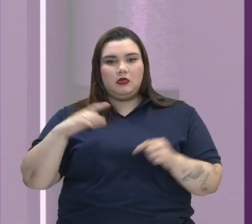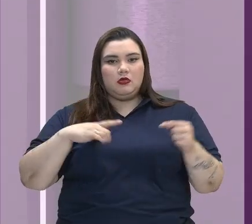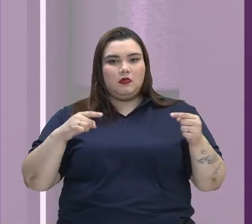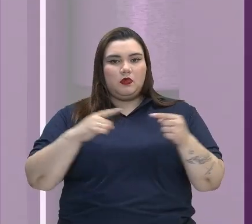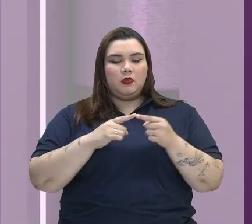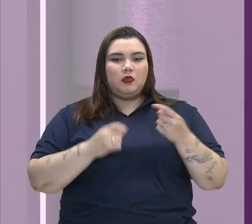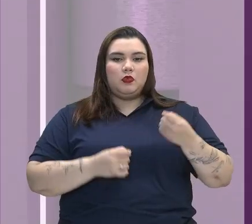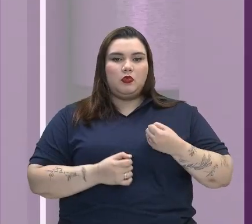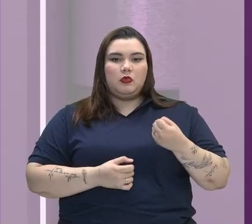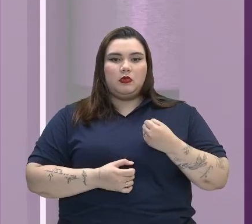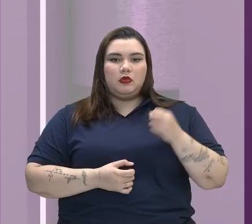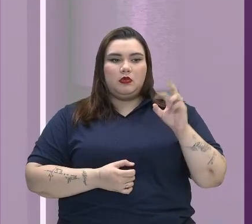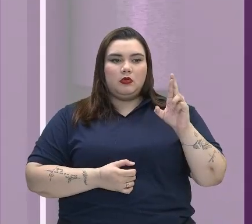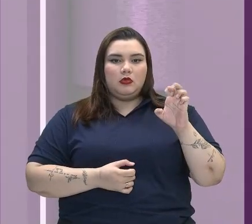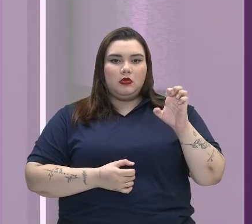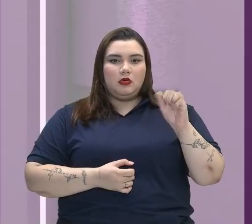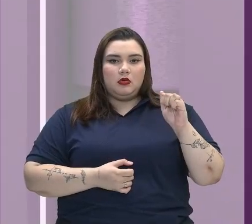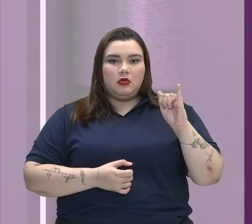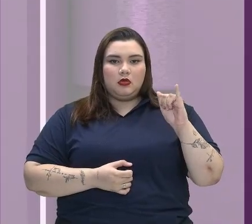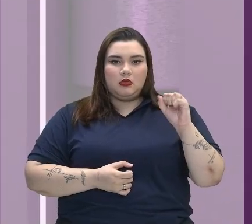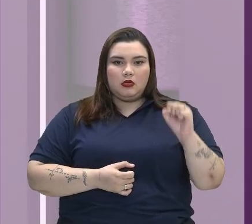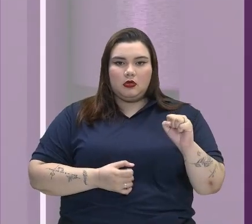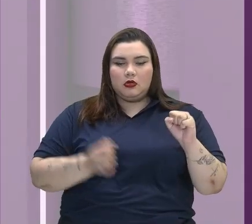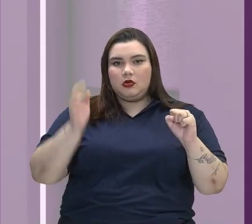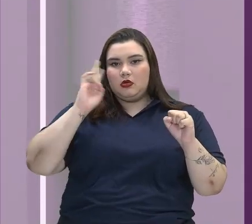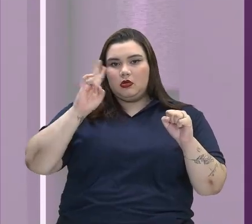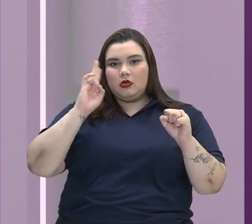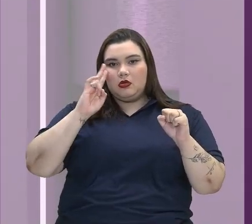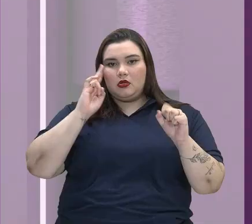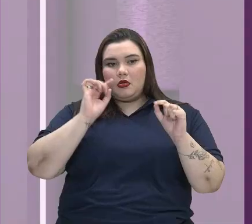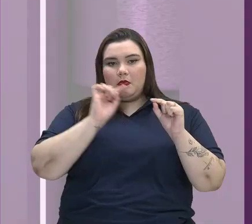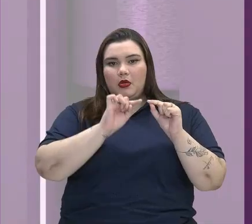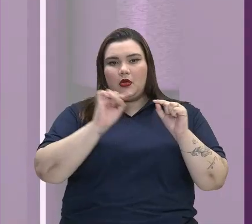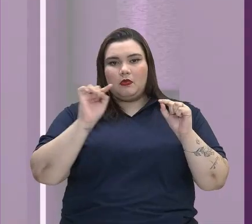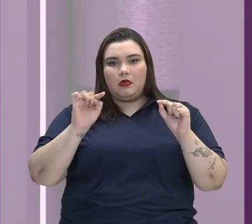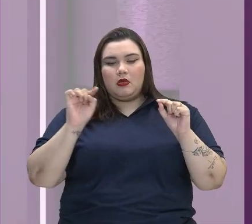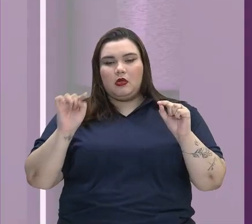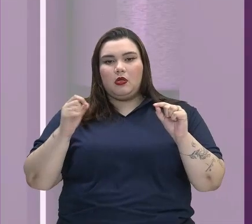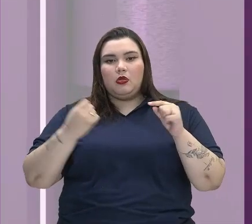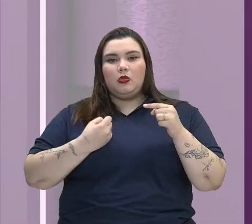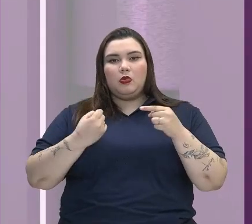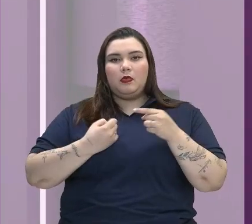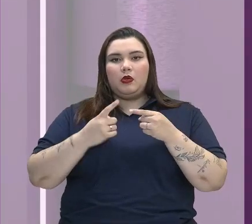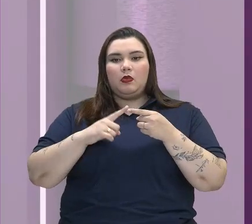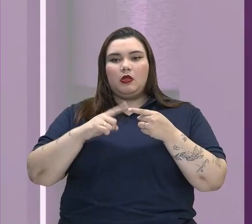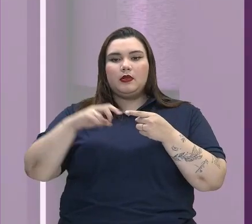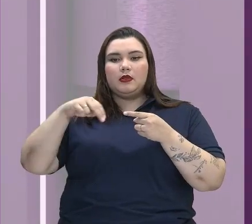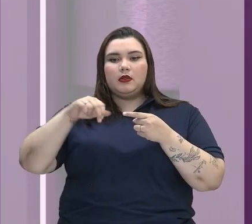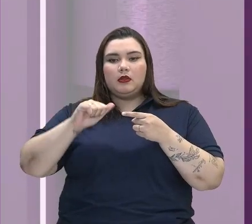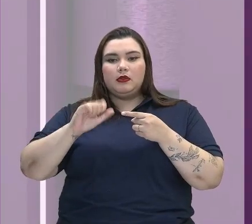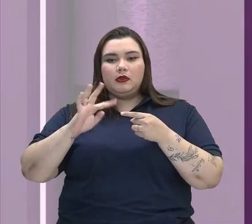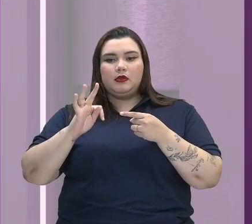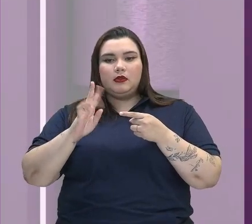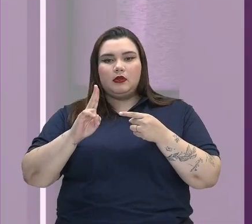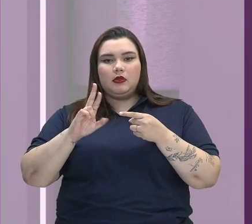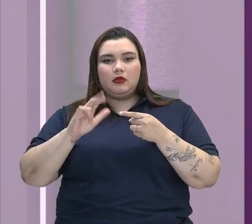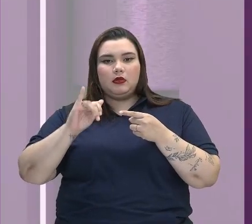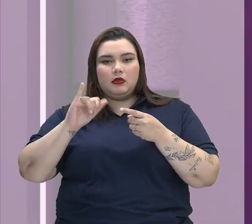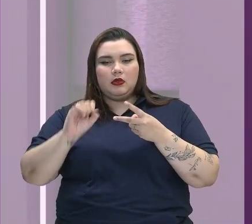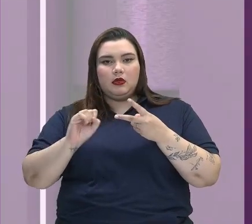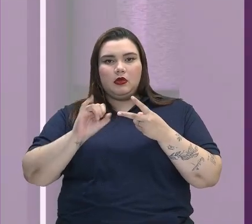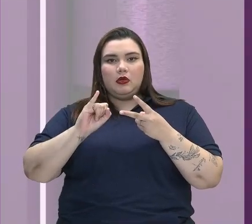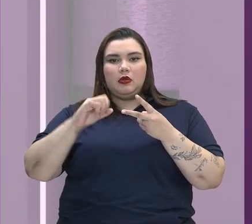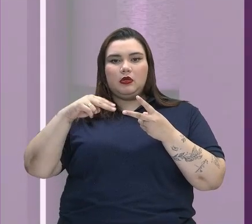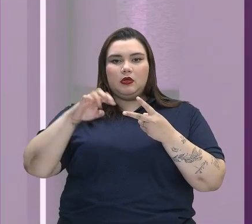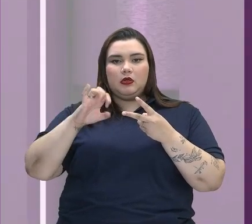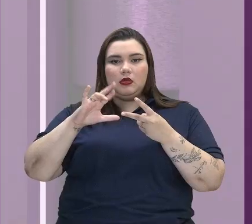reais, tá certo? Então, nós temos ali, lembra das bolinhas? Nós temos os naturais, que estão dentro dos inteiros, que estão dentro dos